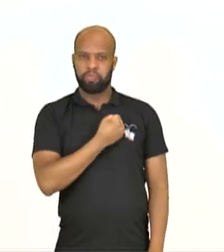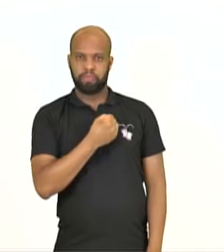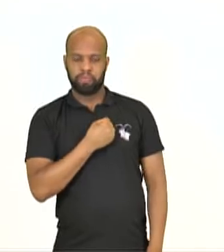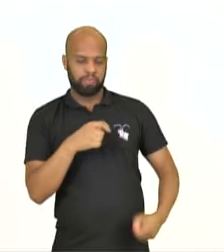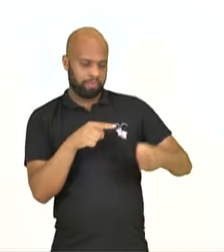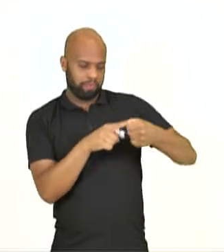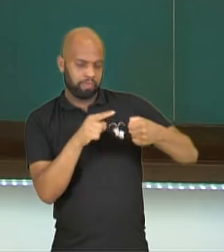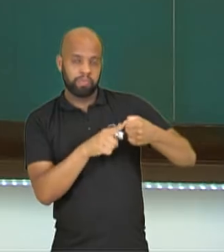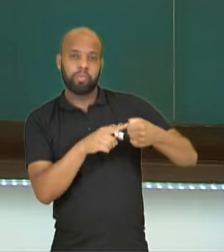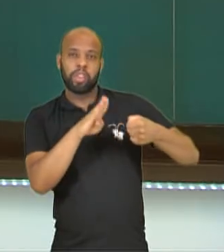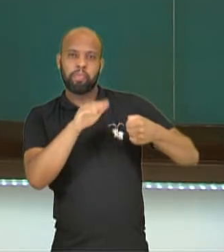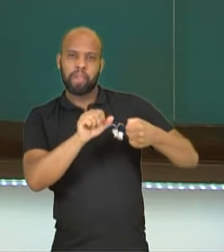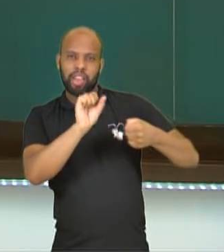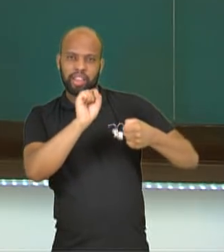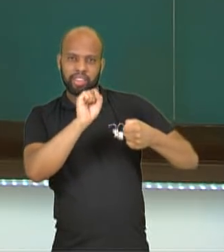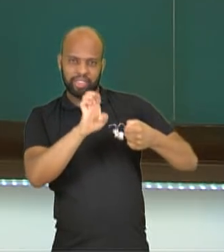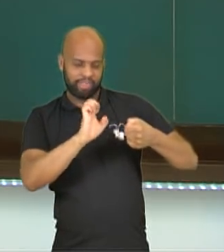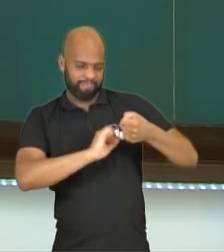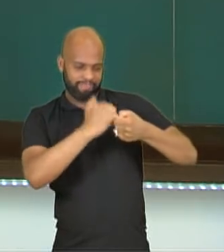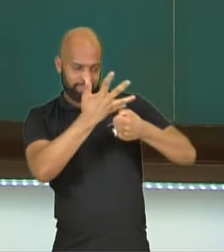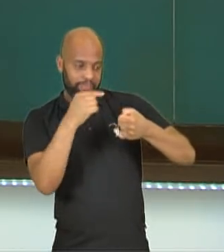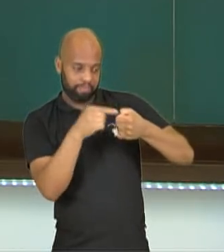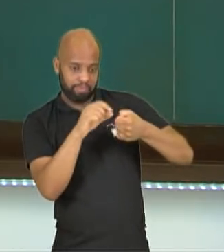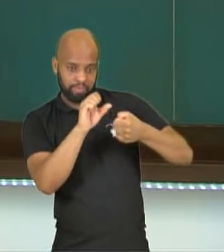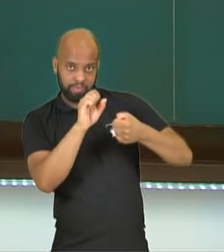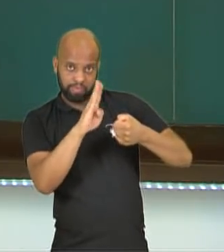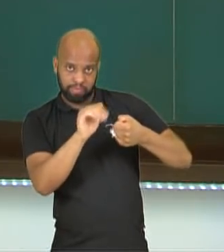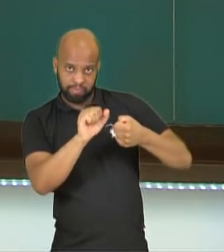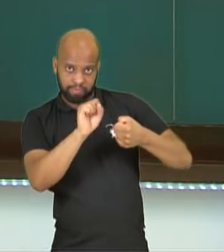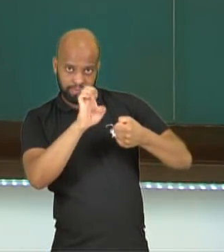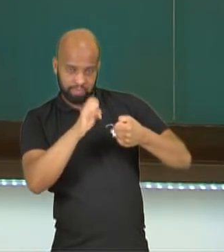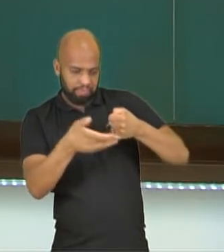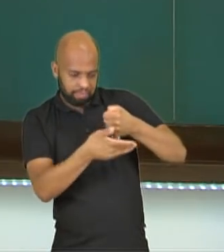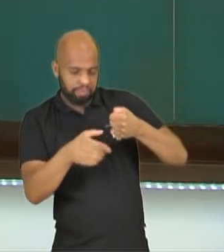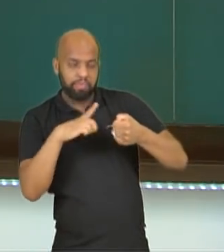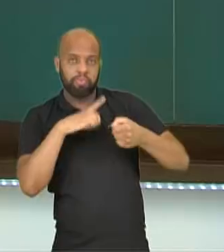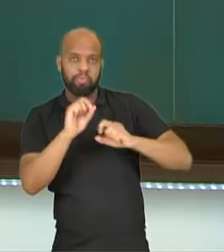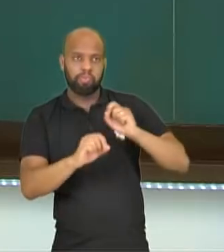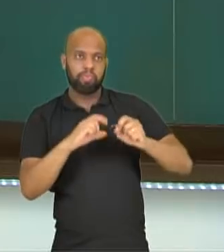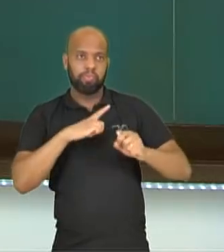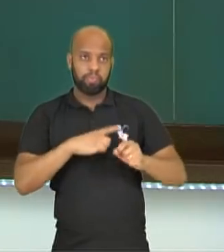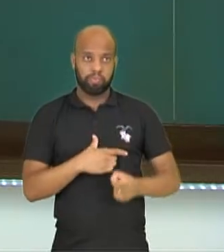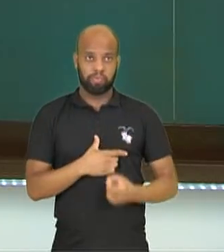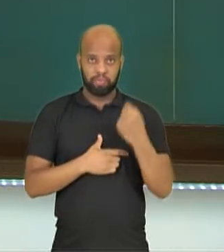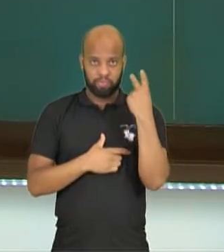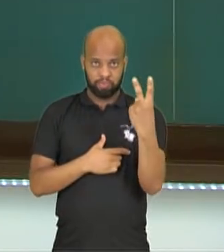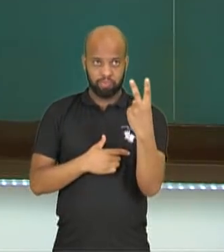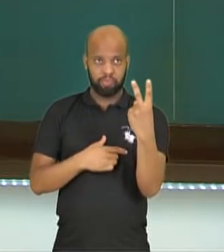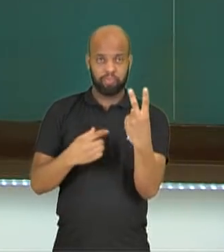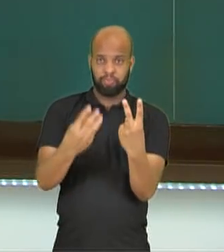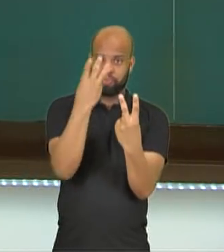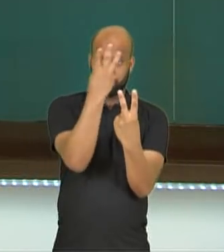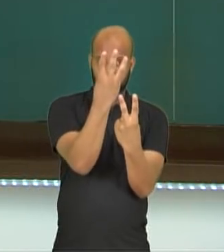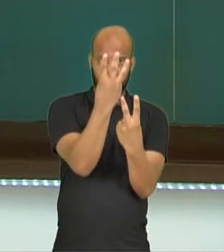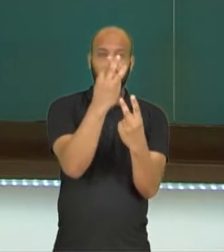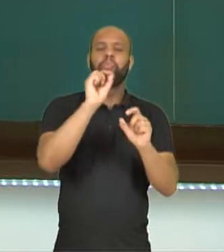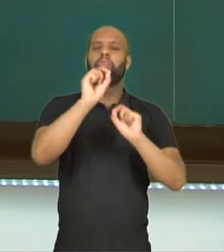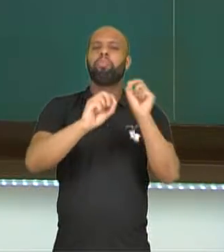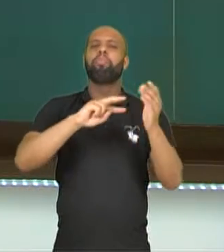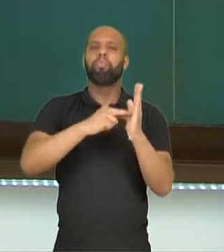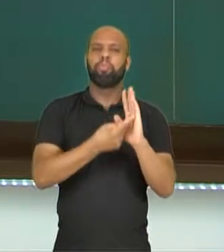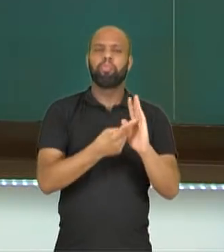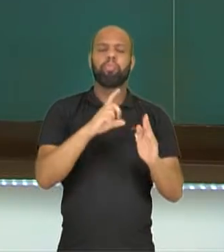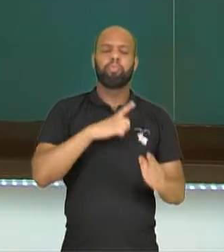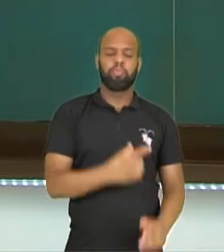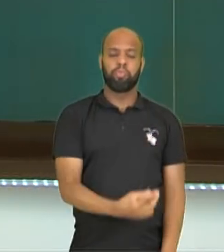número grande, e o número pequenininho é o expoente. Então, aqui eu tenho 2 elevado a 3, 2 ao cubo. O que significa 2 ao cubo?